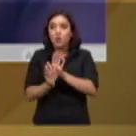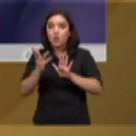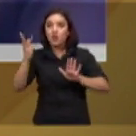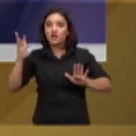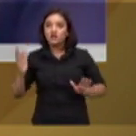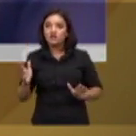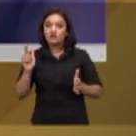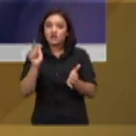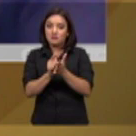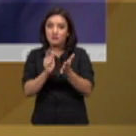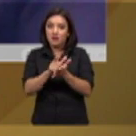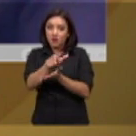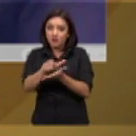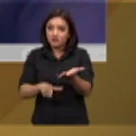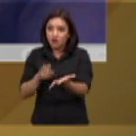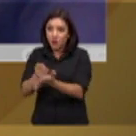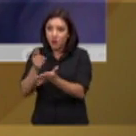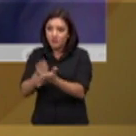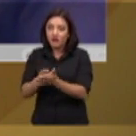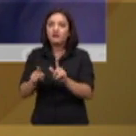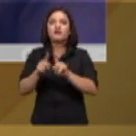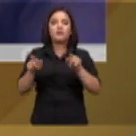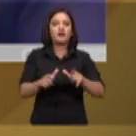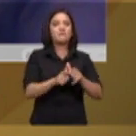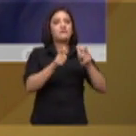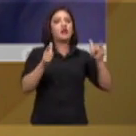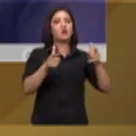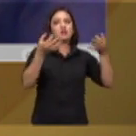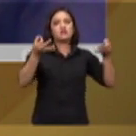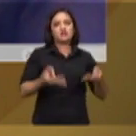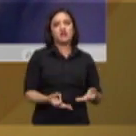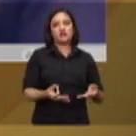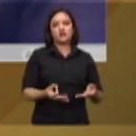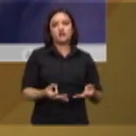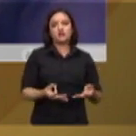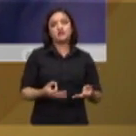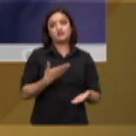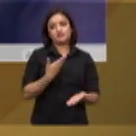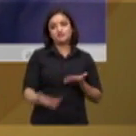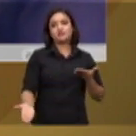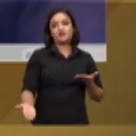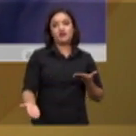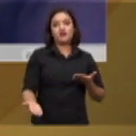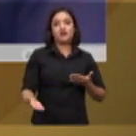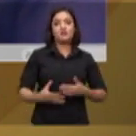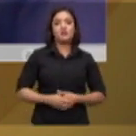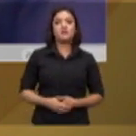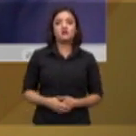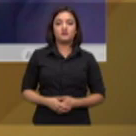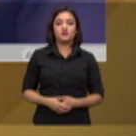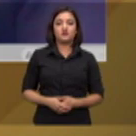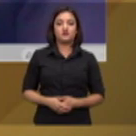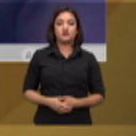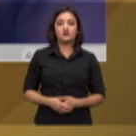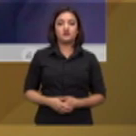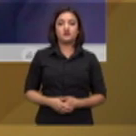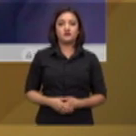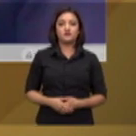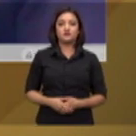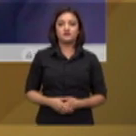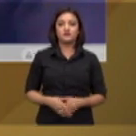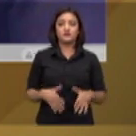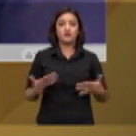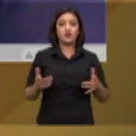bilhetes que se comprar, tanto maior será a certeza de perder. Então,